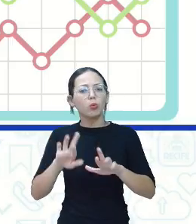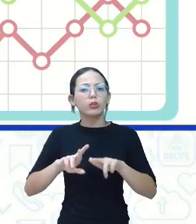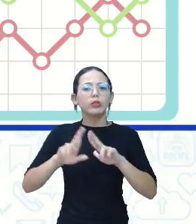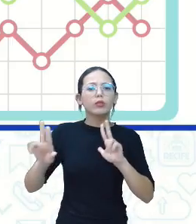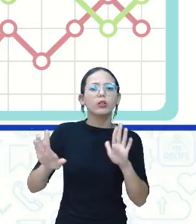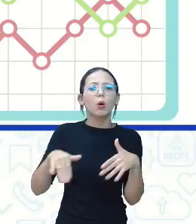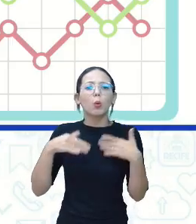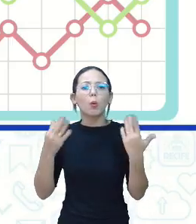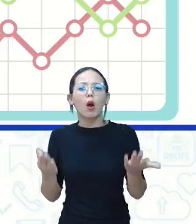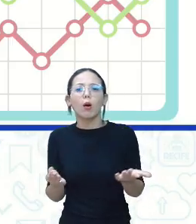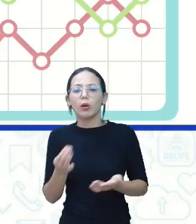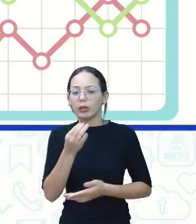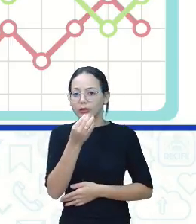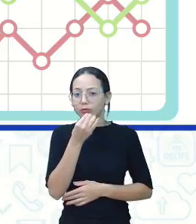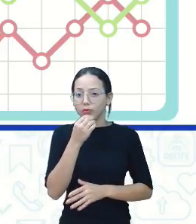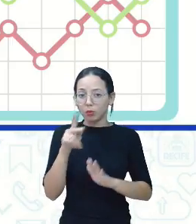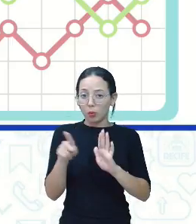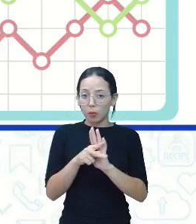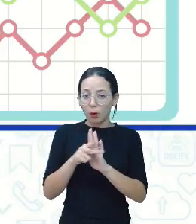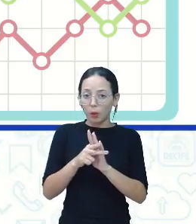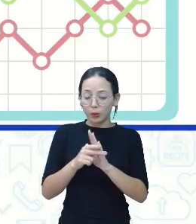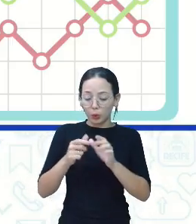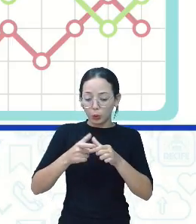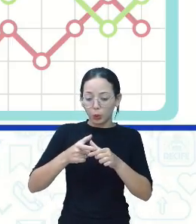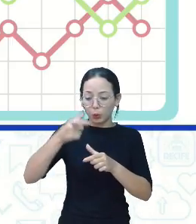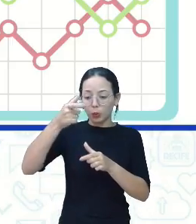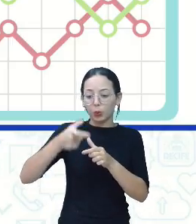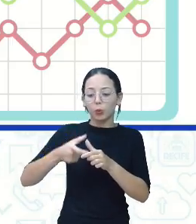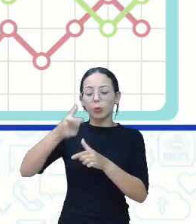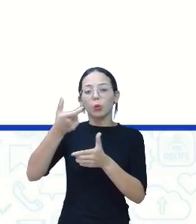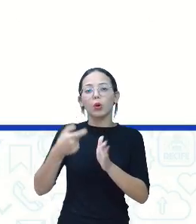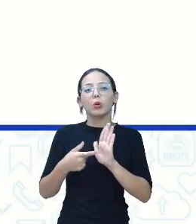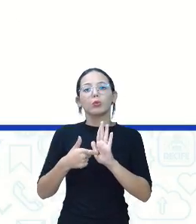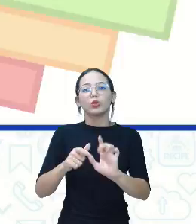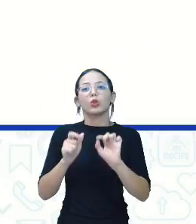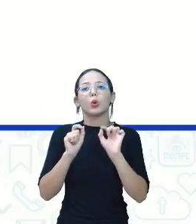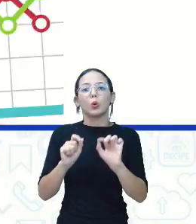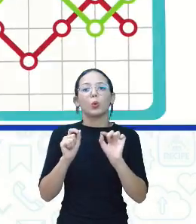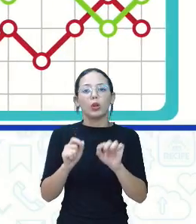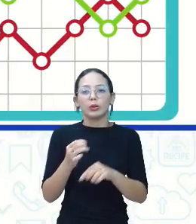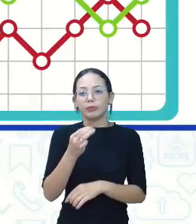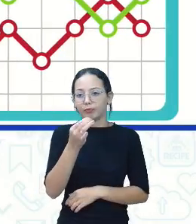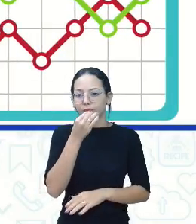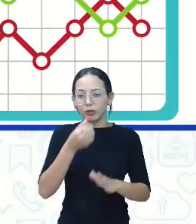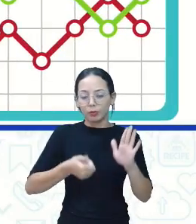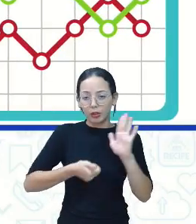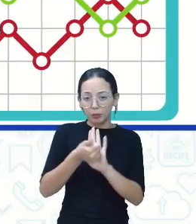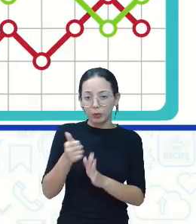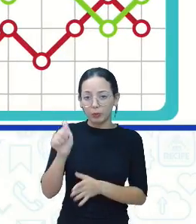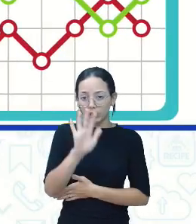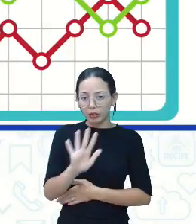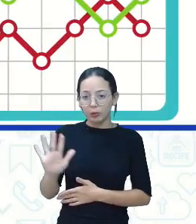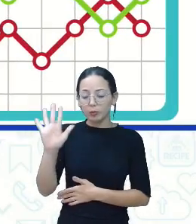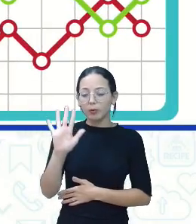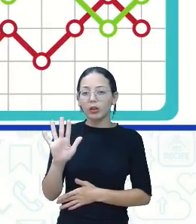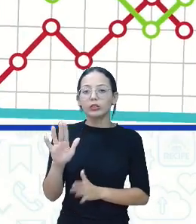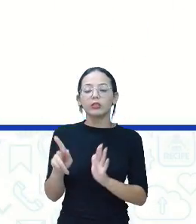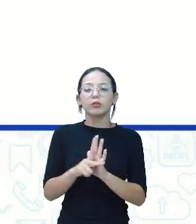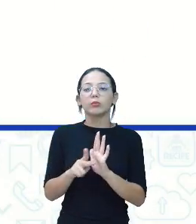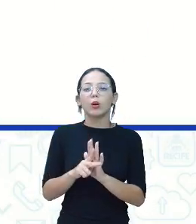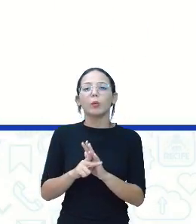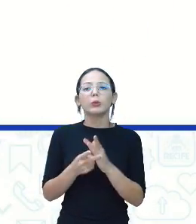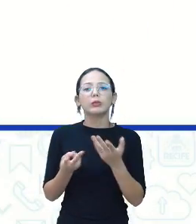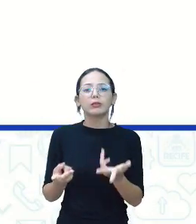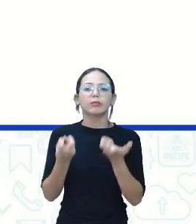né? No caso ali ele está como coluna. Perceba que eu destaquei na primeira imagem aquele gráfico ali, e